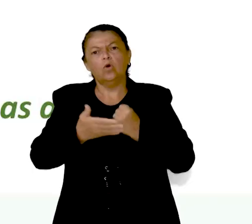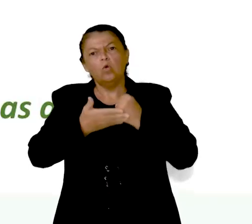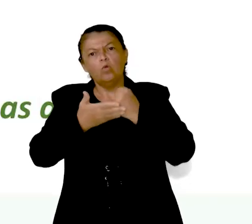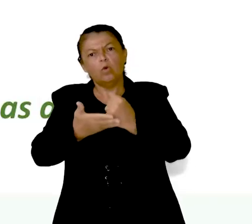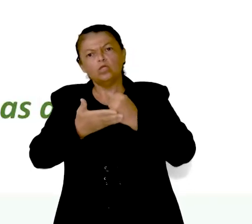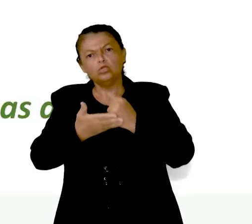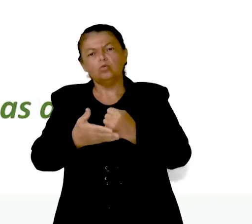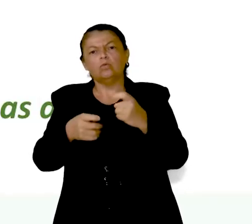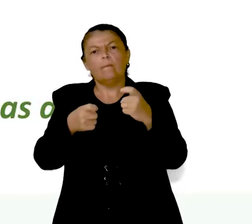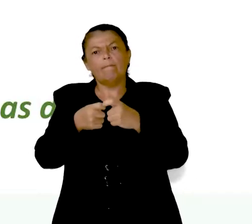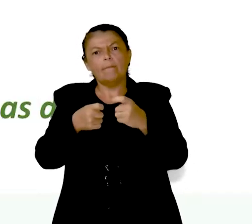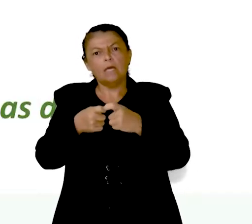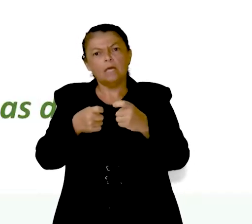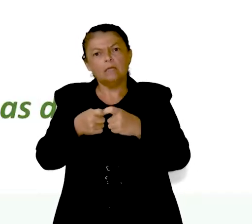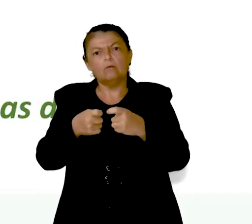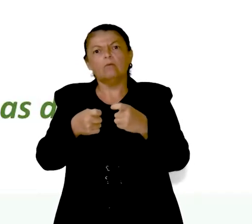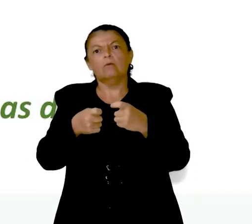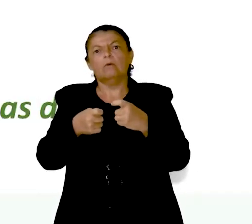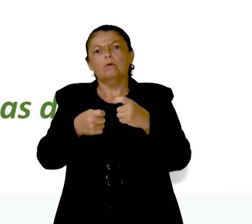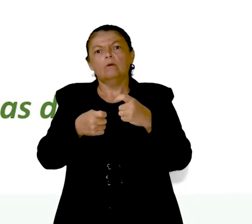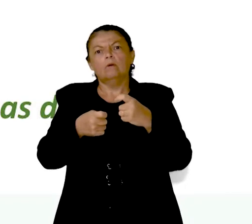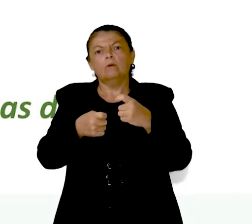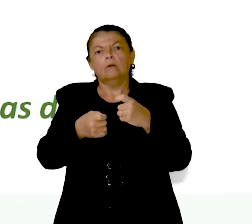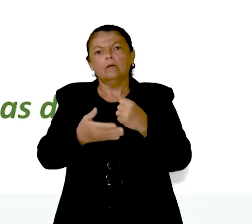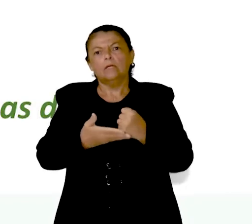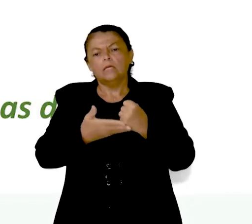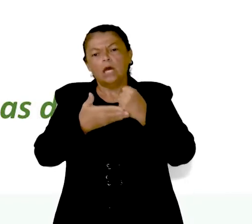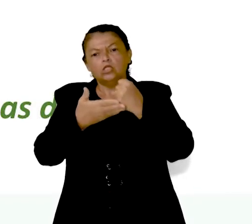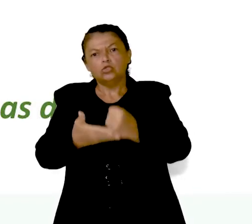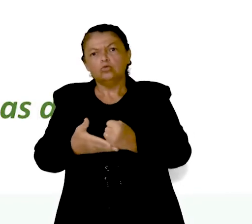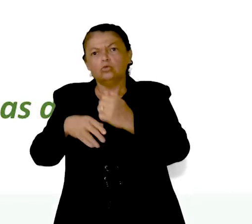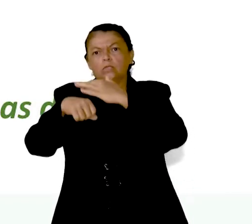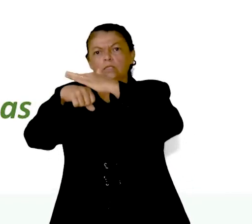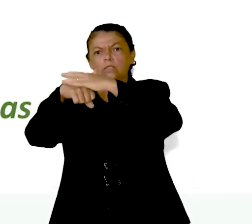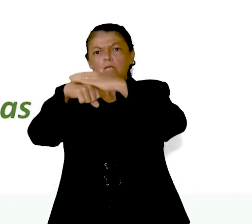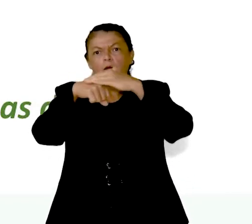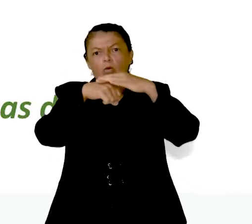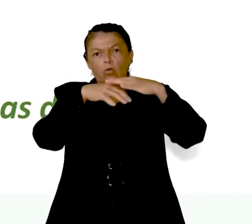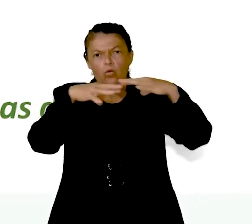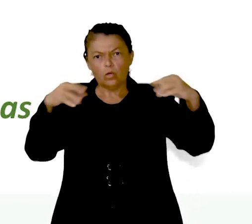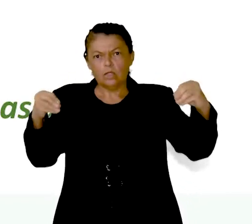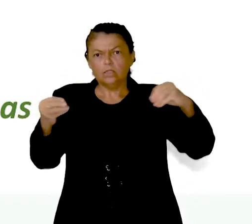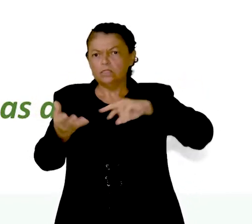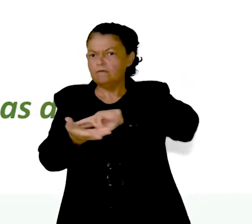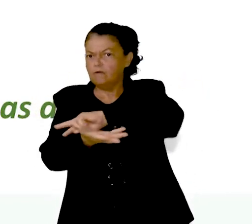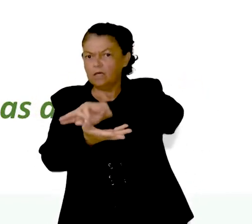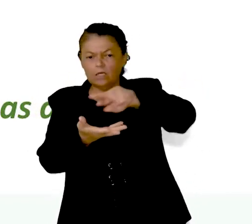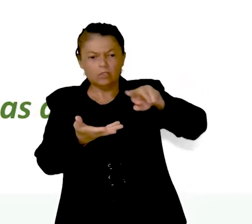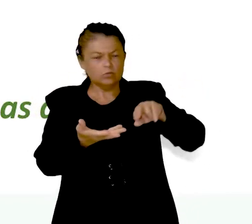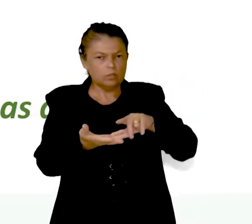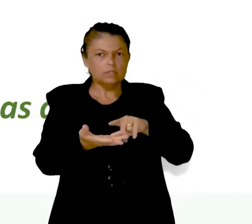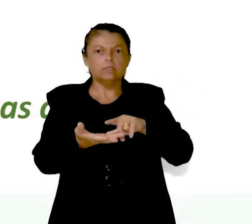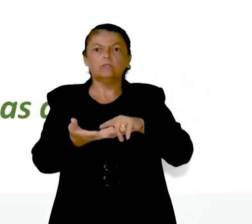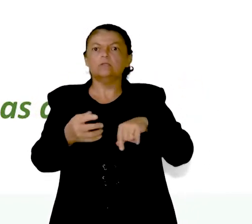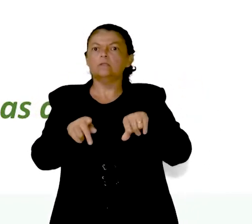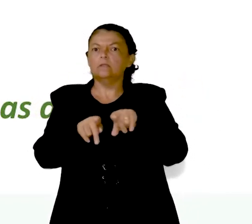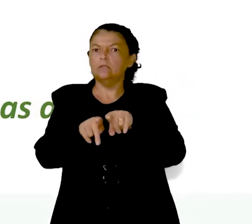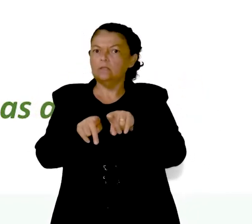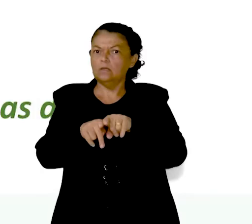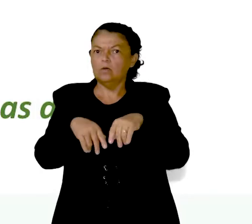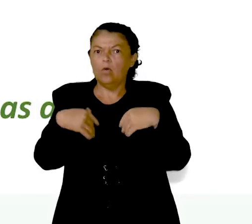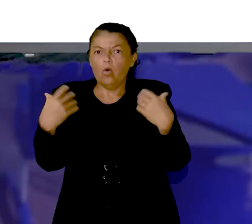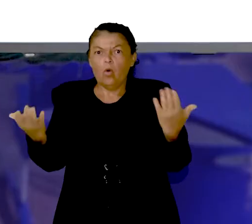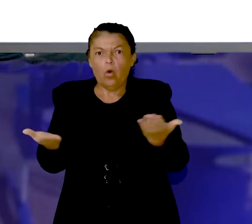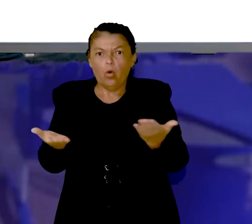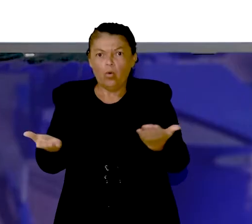que a medicina dá da cura de diversas doenças, ok? Então, vivemos em um contexto